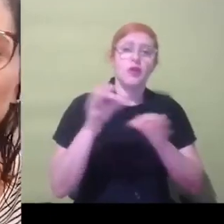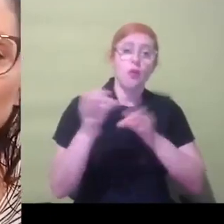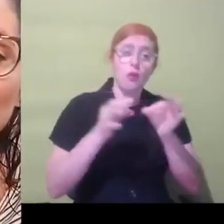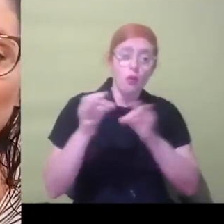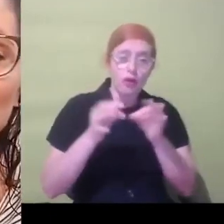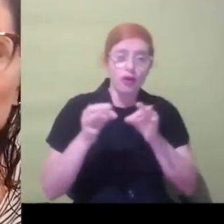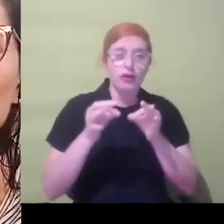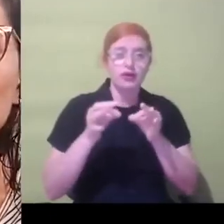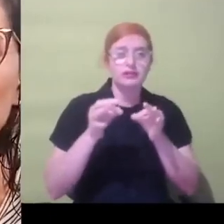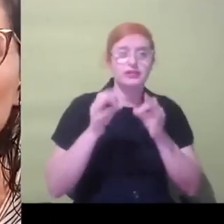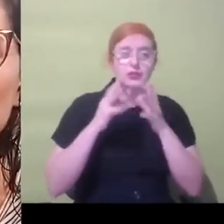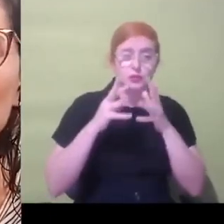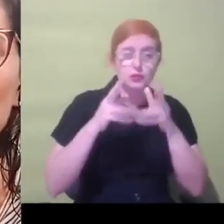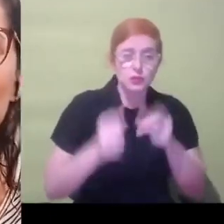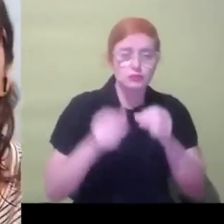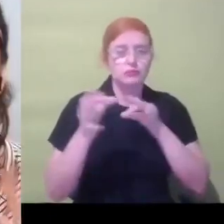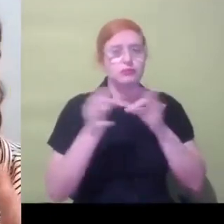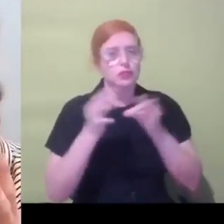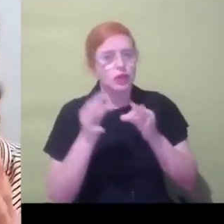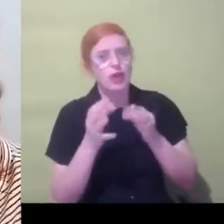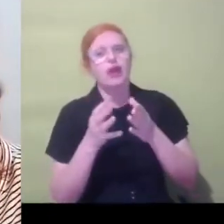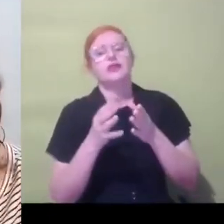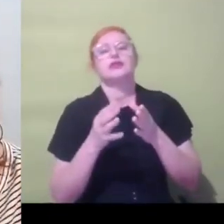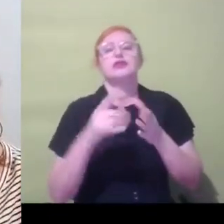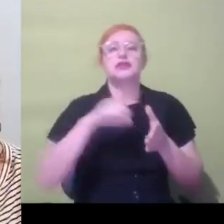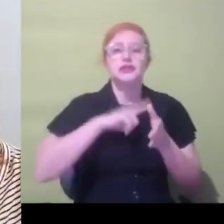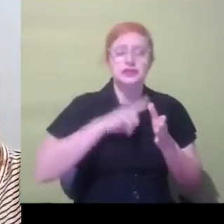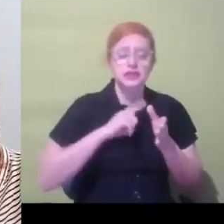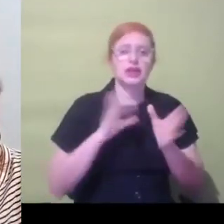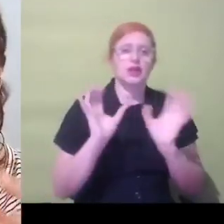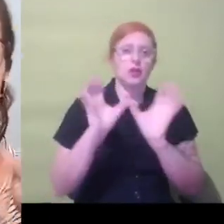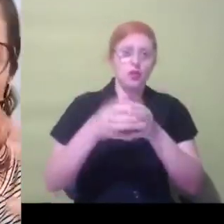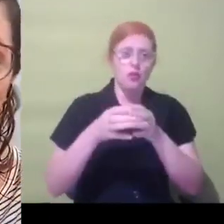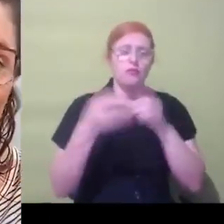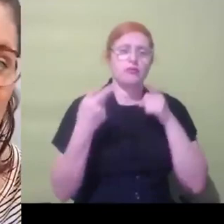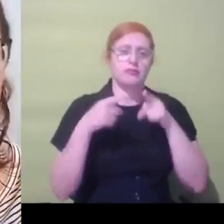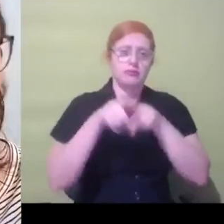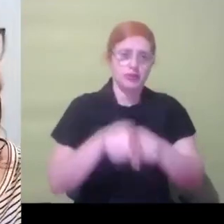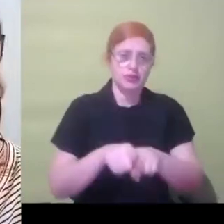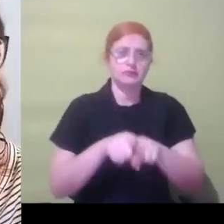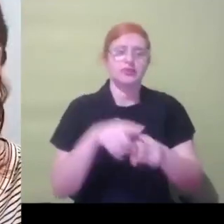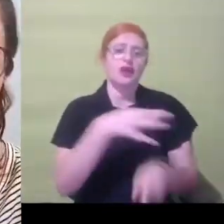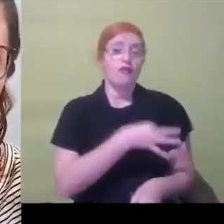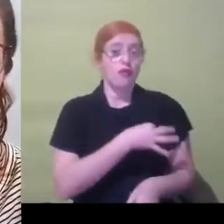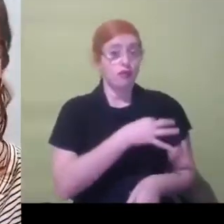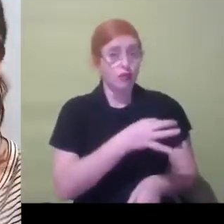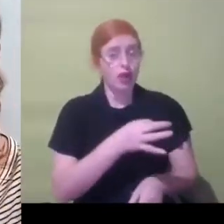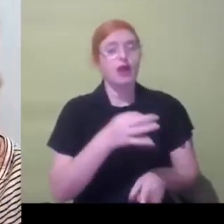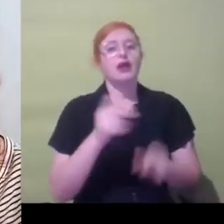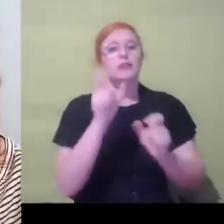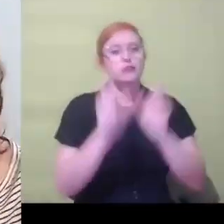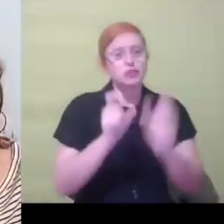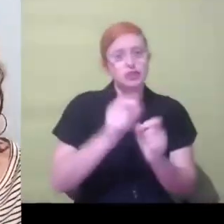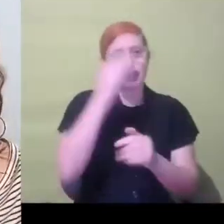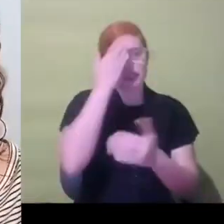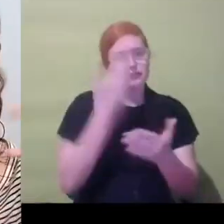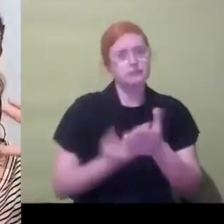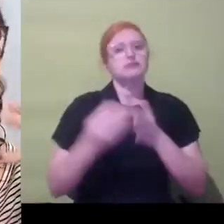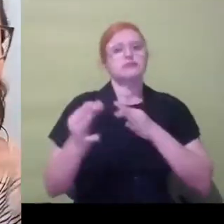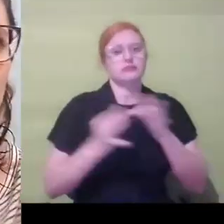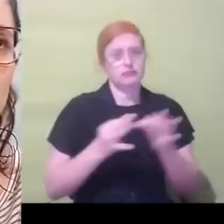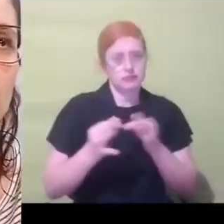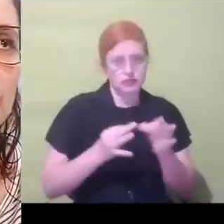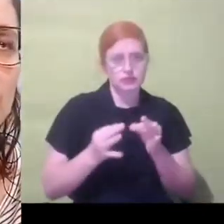projeto. E a gente tem também uma rede de colaboradoras, que é uma rede de voluntárias, de pessoas que acreditam no